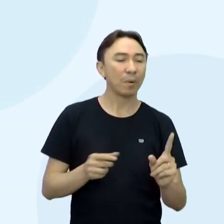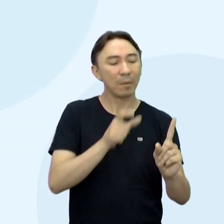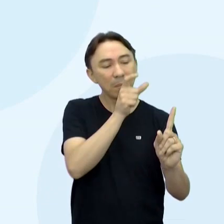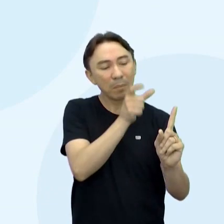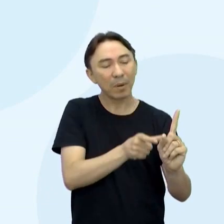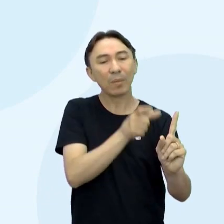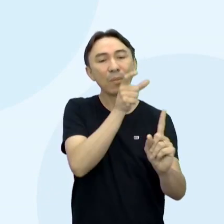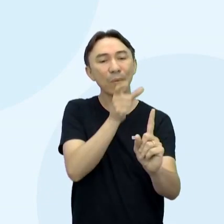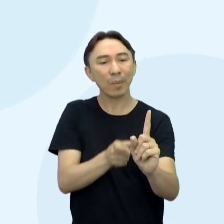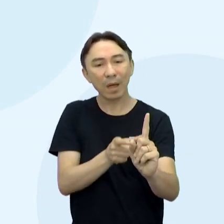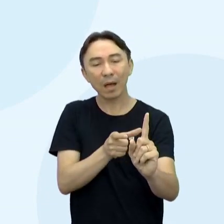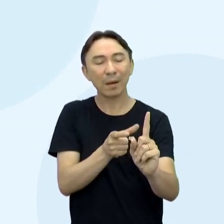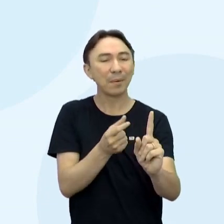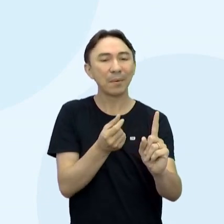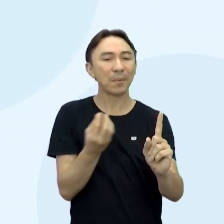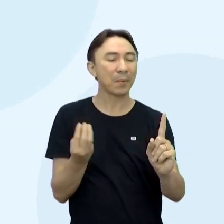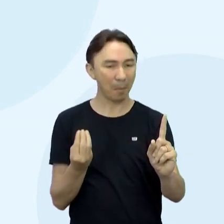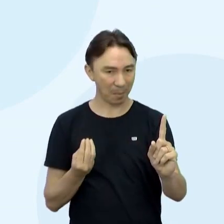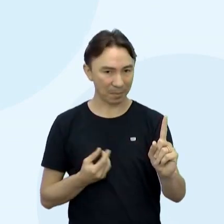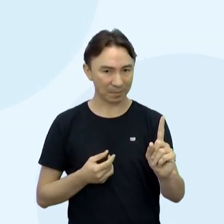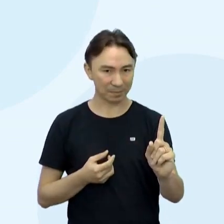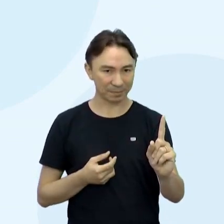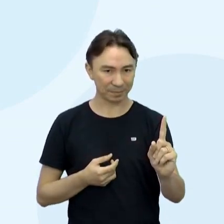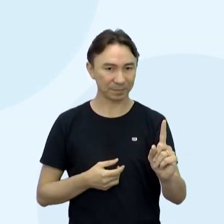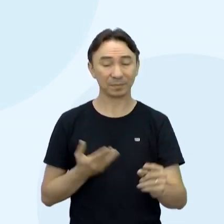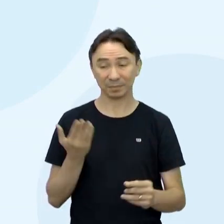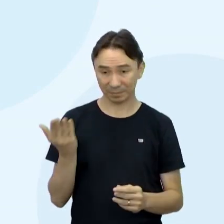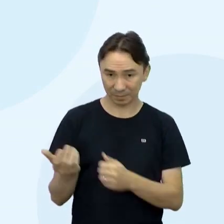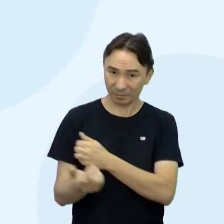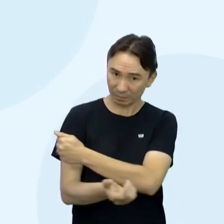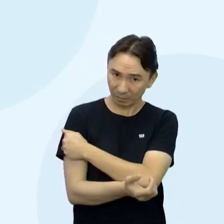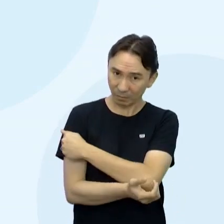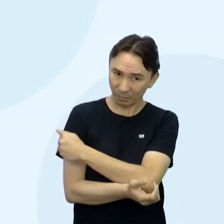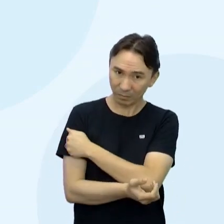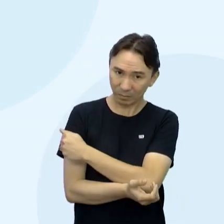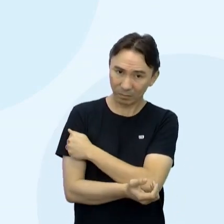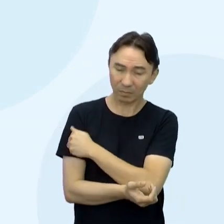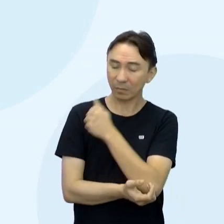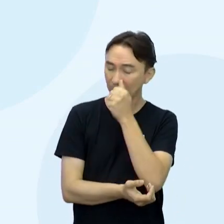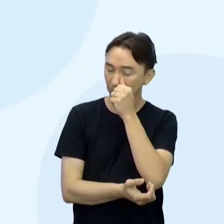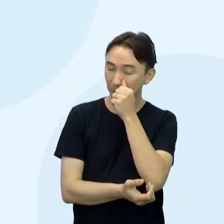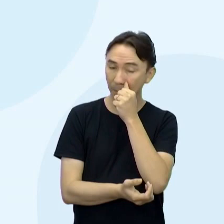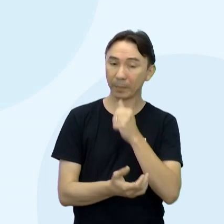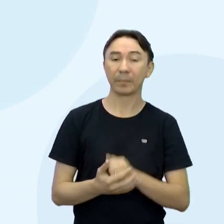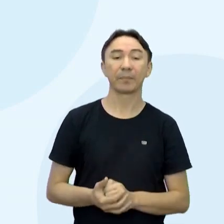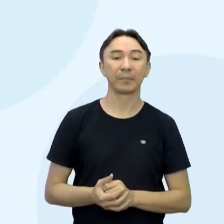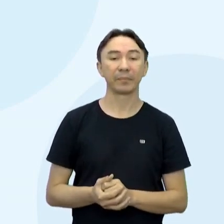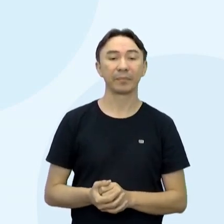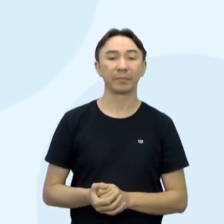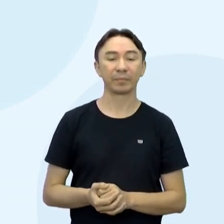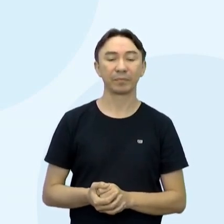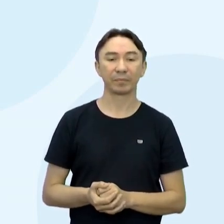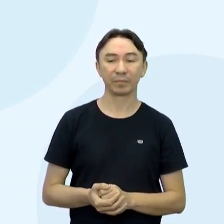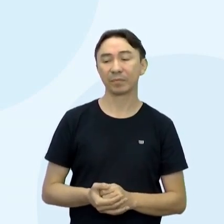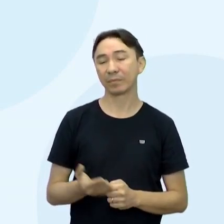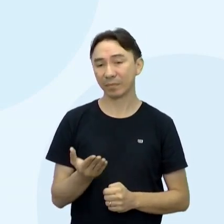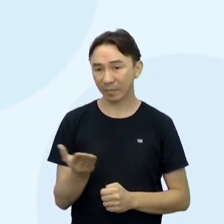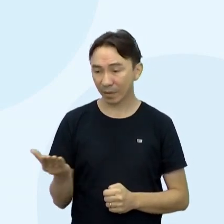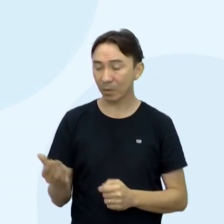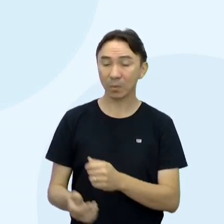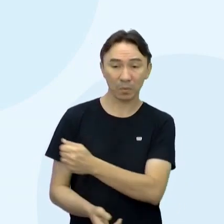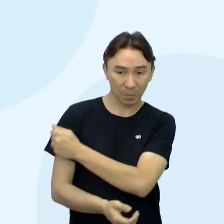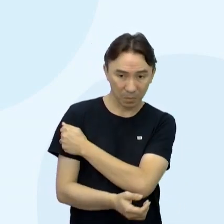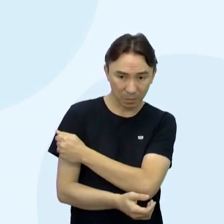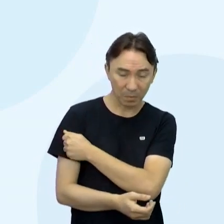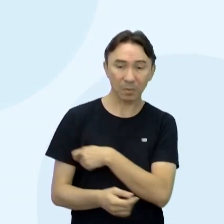tá? Porque os estudantes, eles vão ter que fazer uma mão na massa